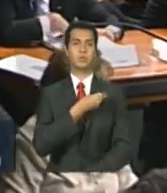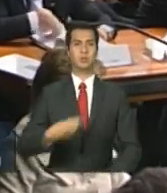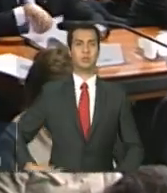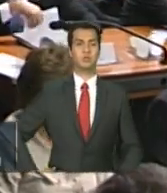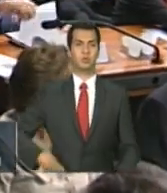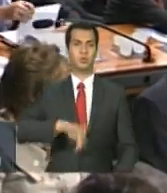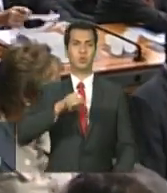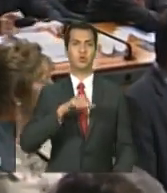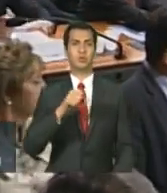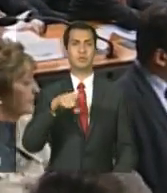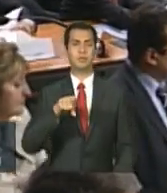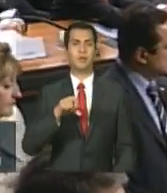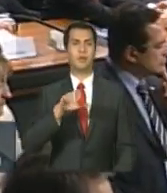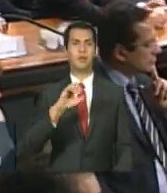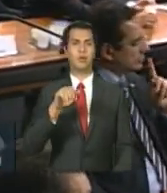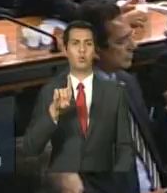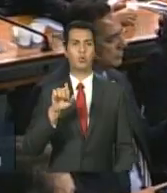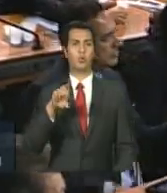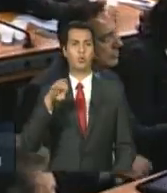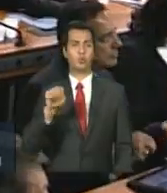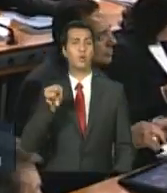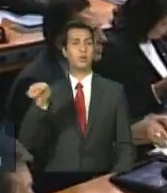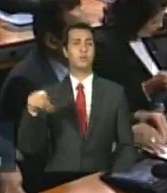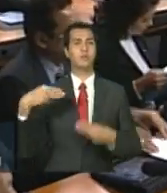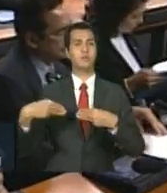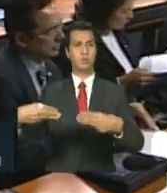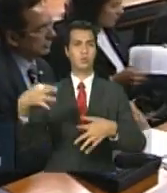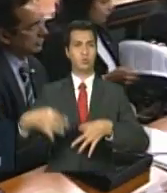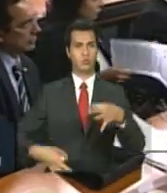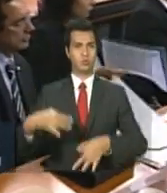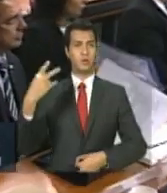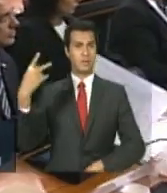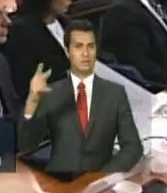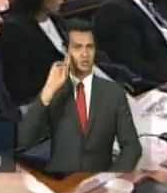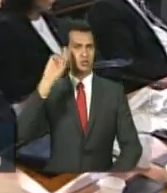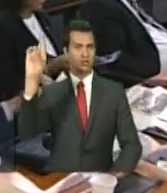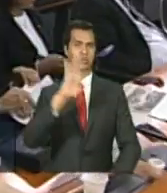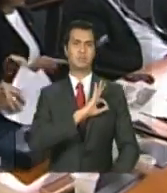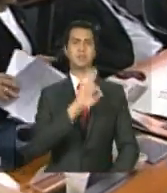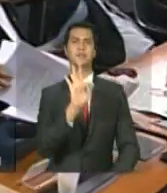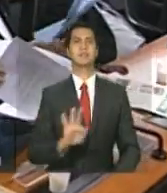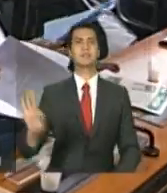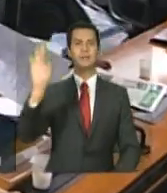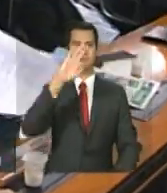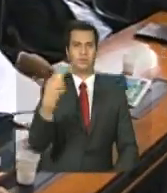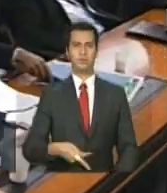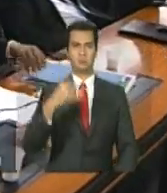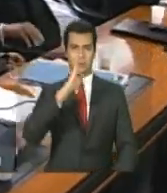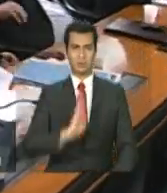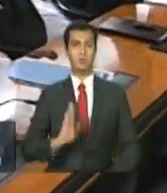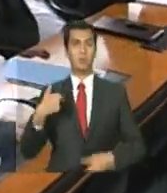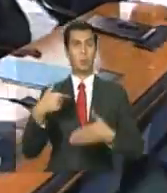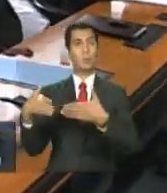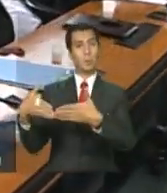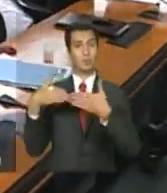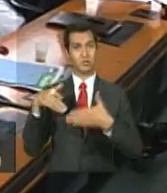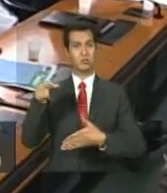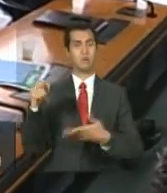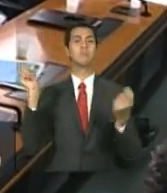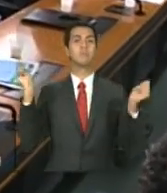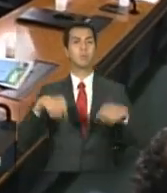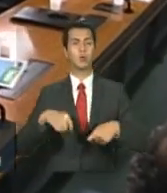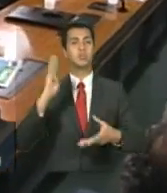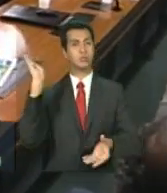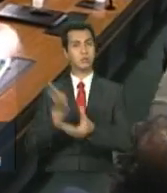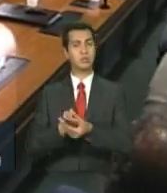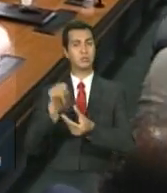Cardoso, ministro da Justiça, que é quem compete à direção da Polícia Federal do Brasil, e solicitei que fosse aberto um inquérito na